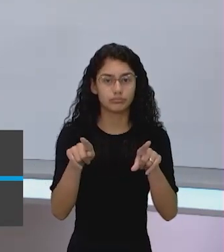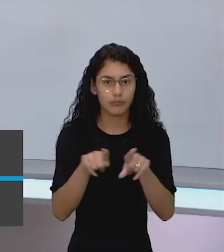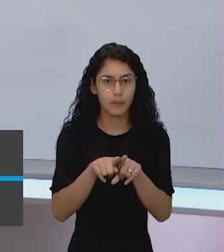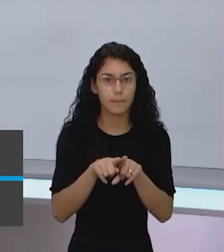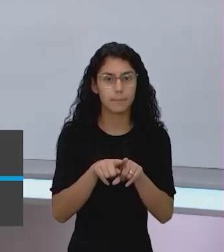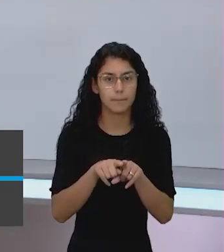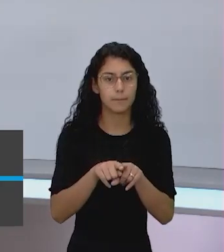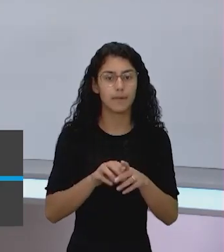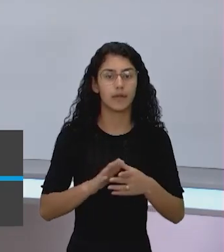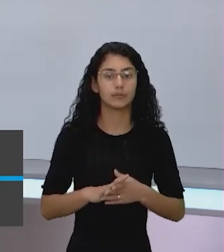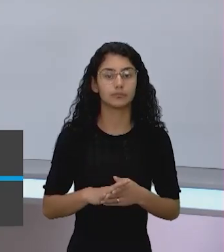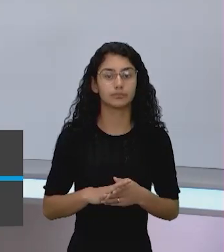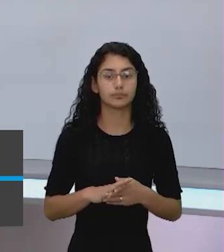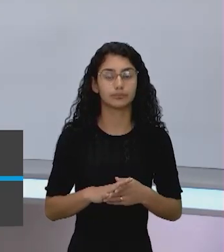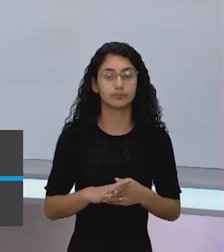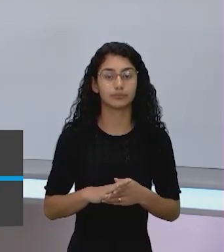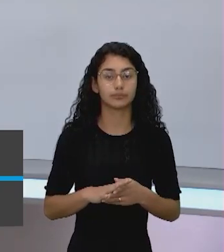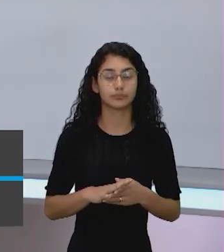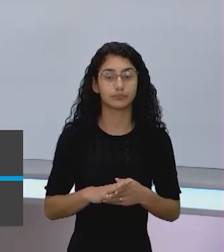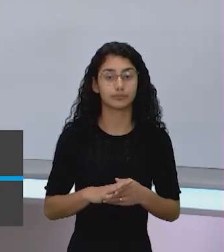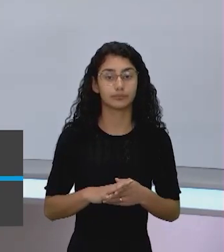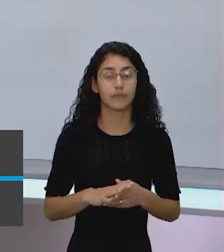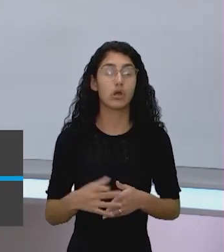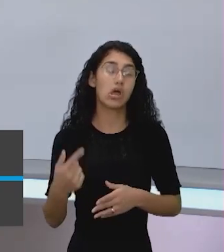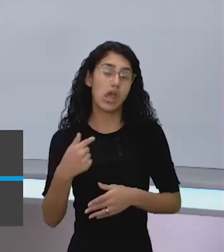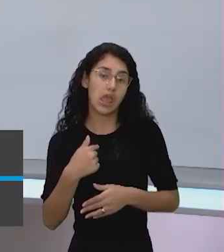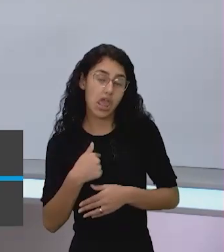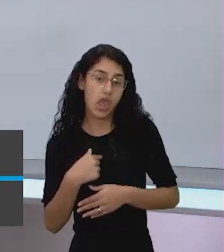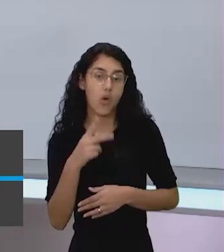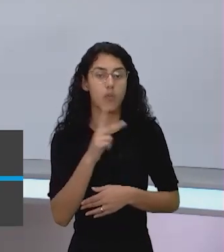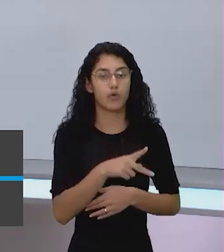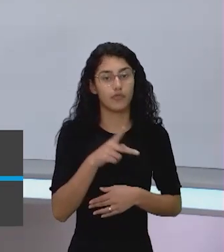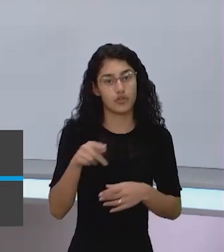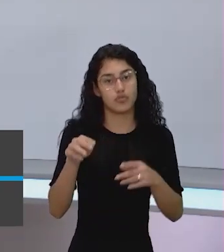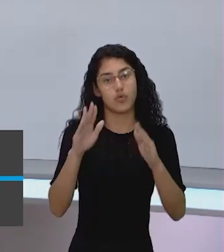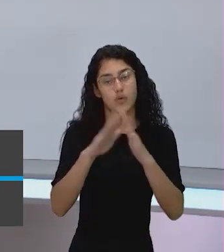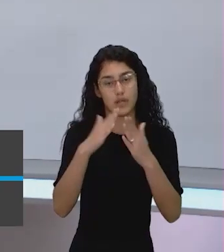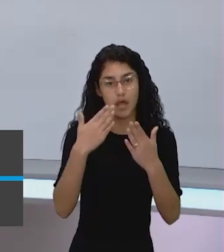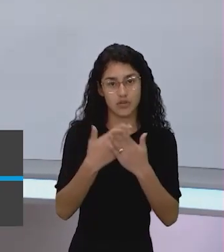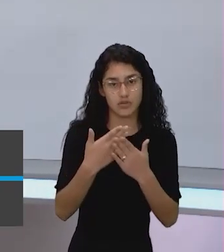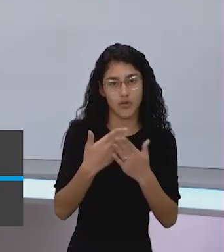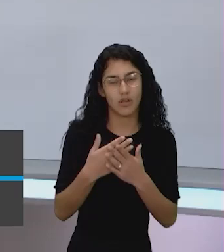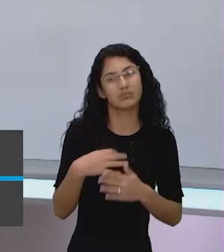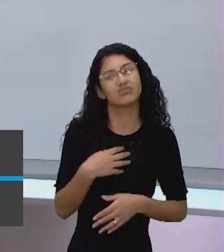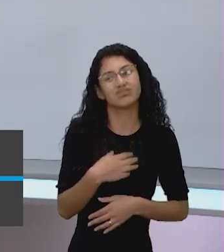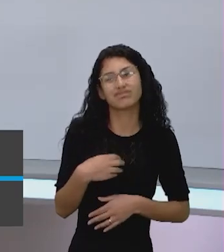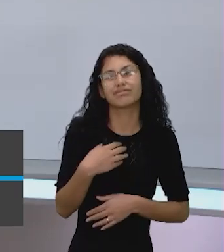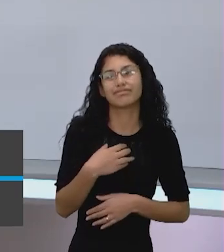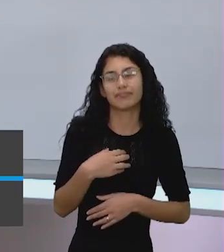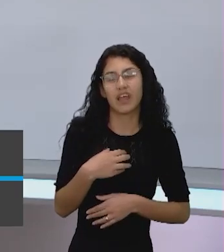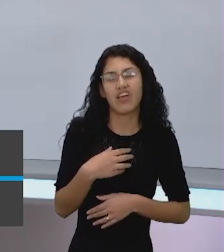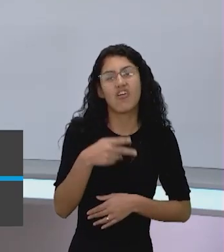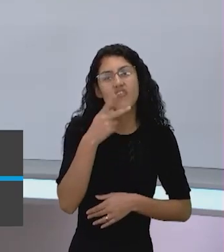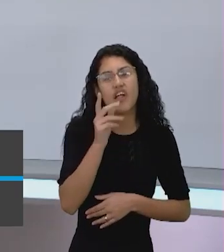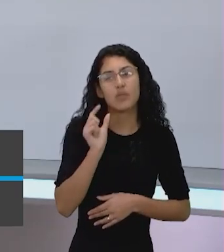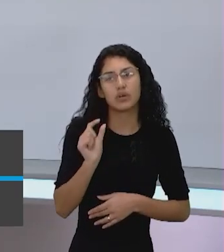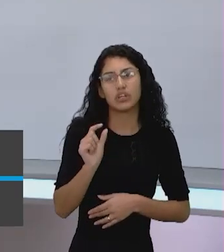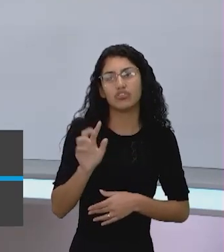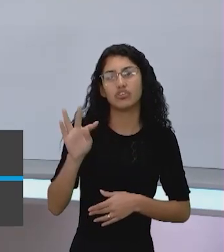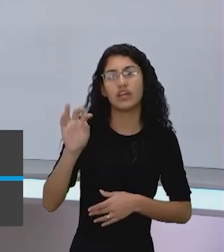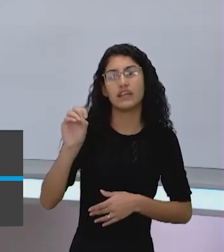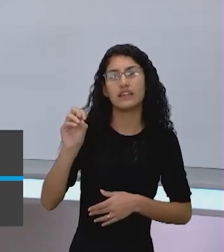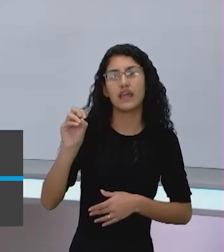para vocês algo que eu, enquanto professor da escola, sentia falta, que é falar um pouco de teoria, falar um pouco